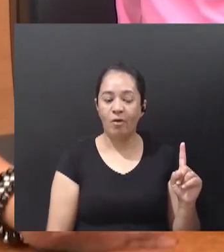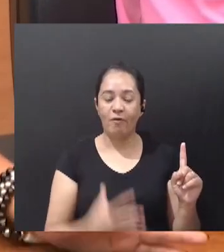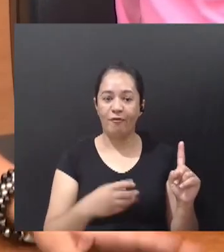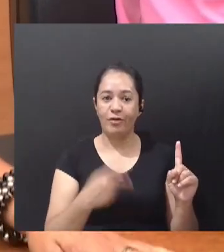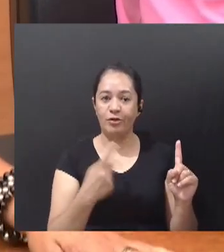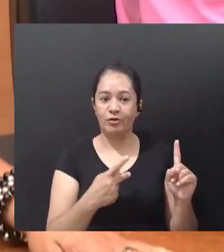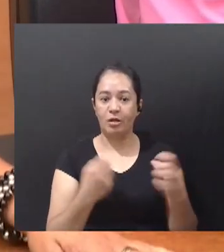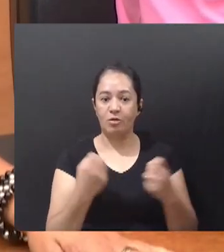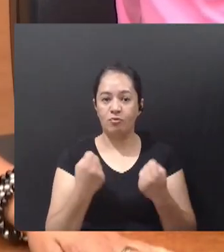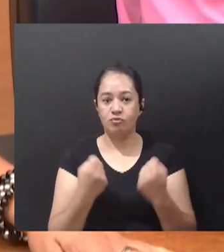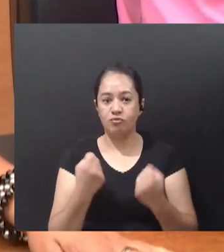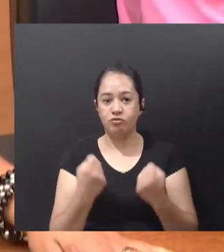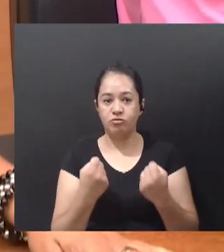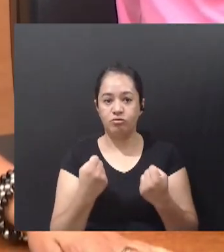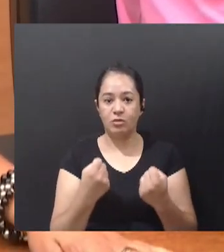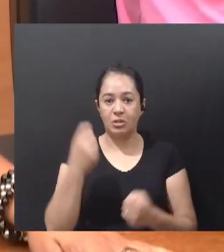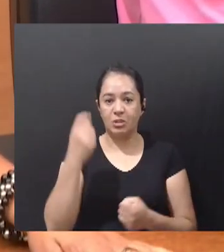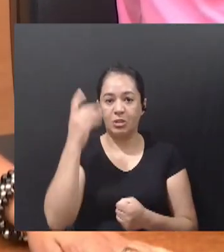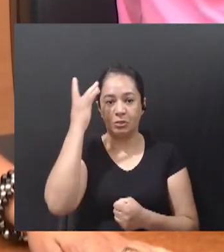que eu não sei o nome do carro.